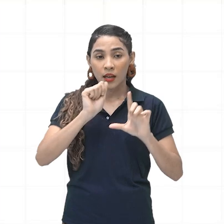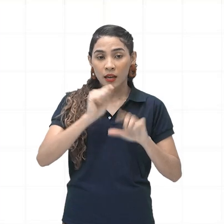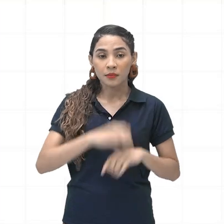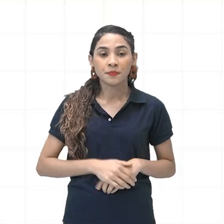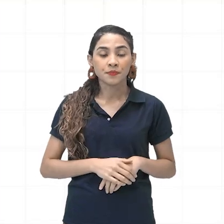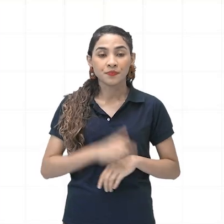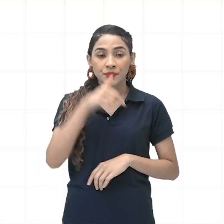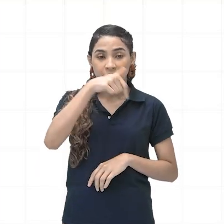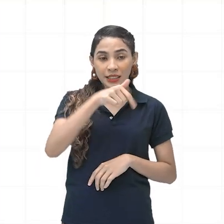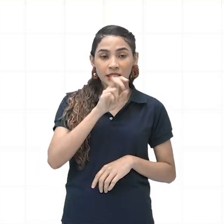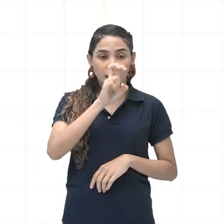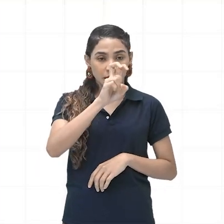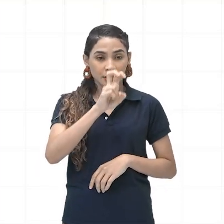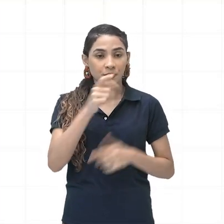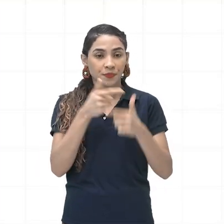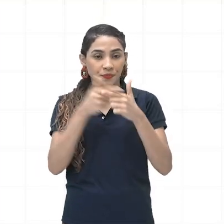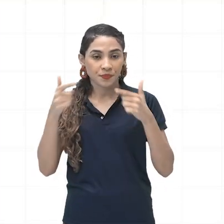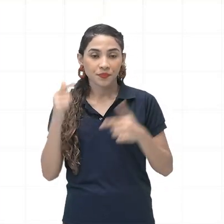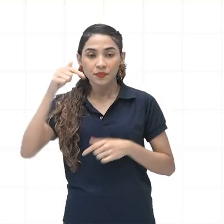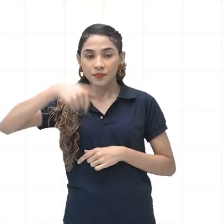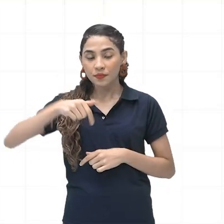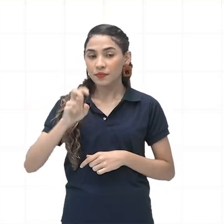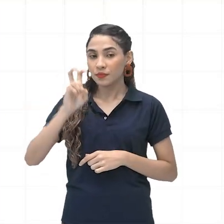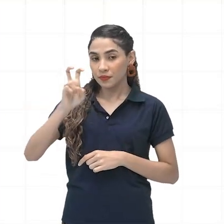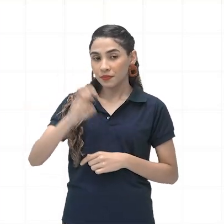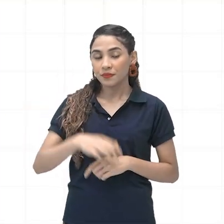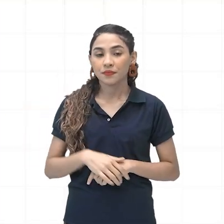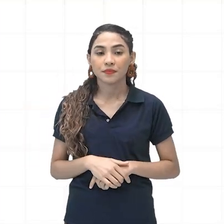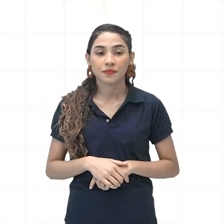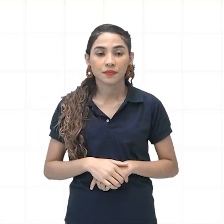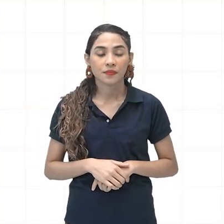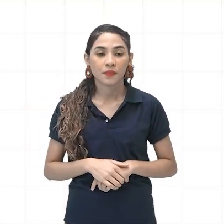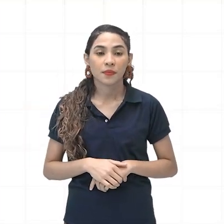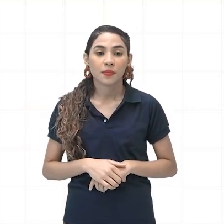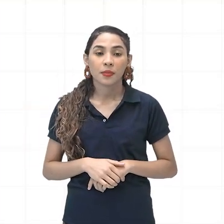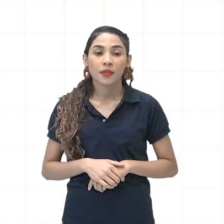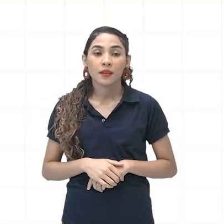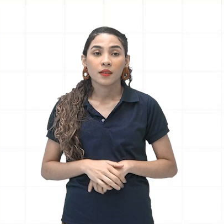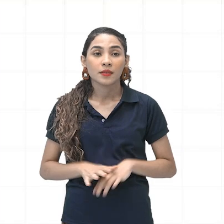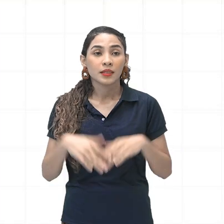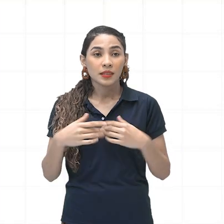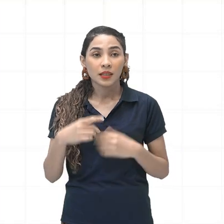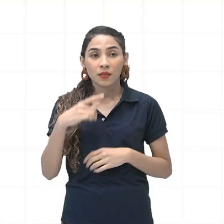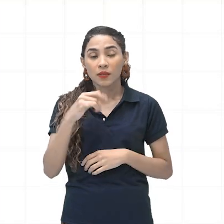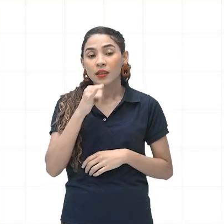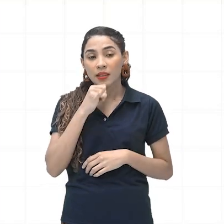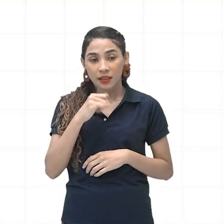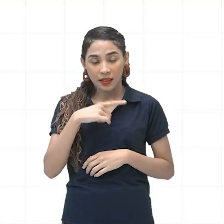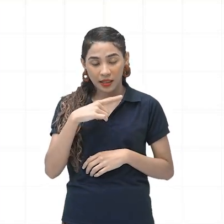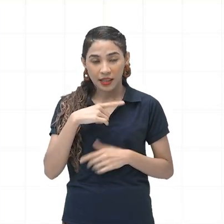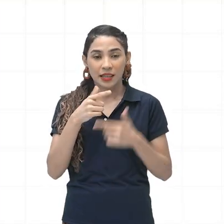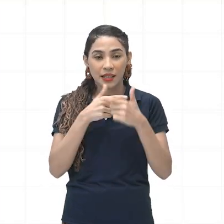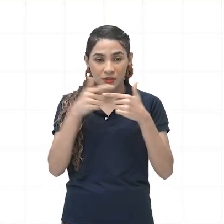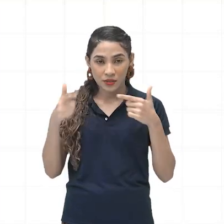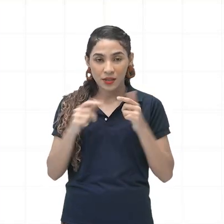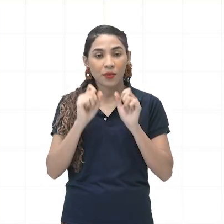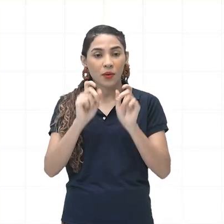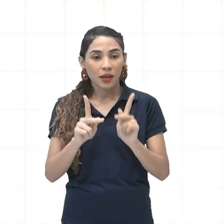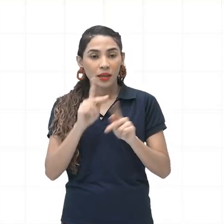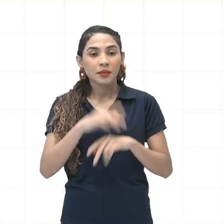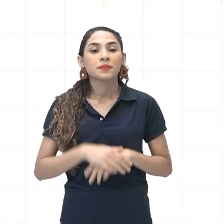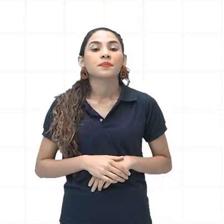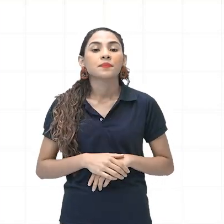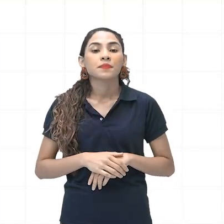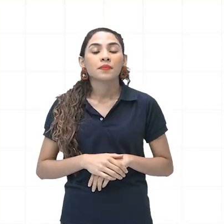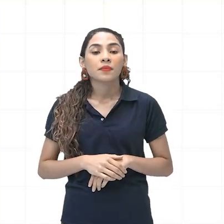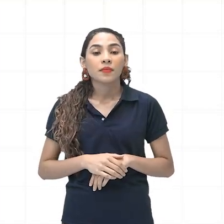7 elevado a 5 dividido por 7 elevado a 5. Nós temos uma divisão, ok. E